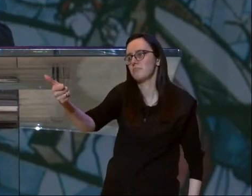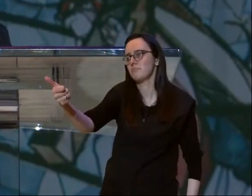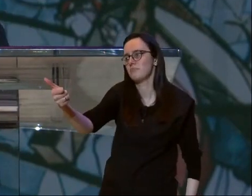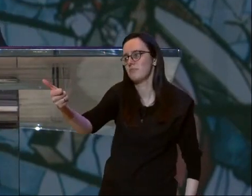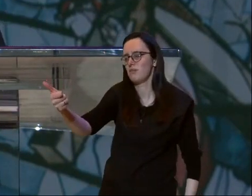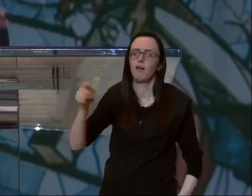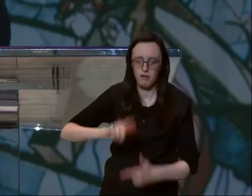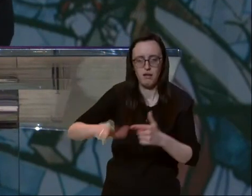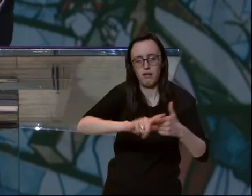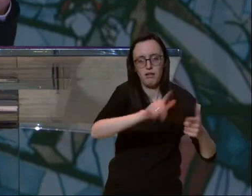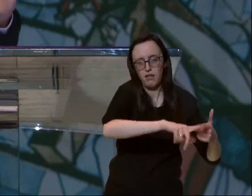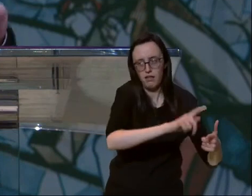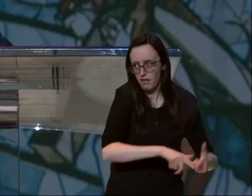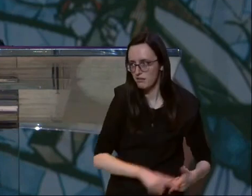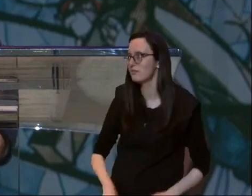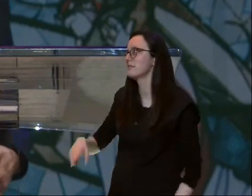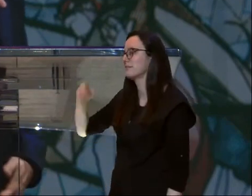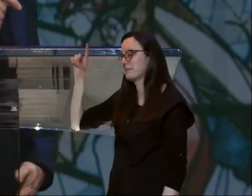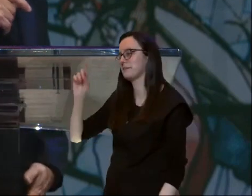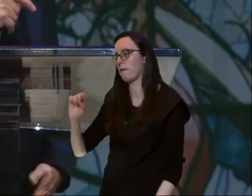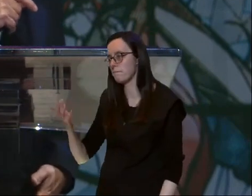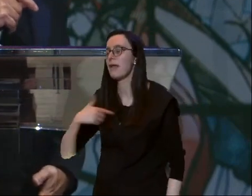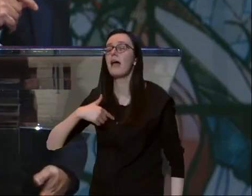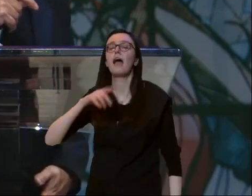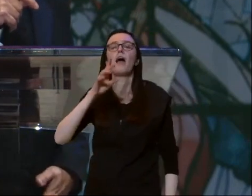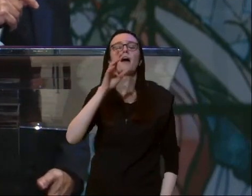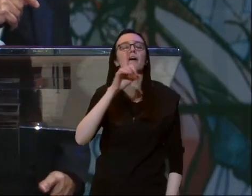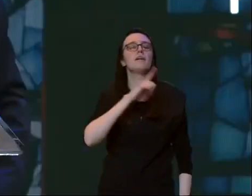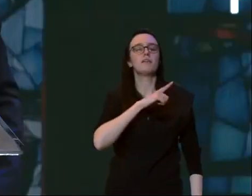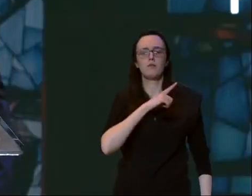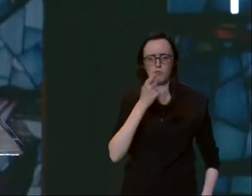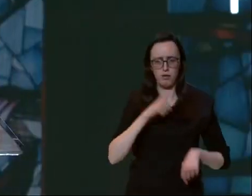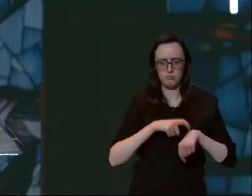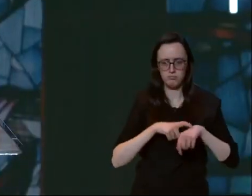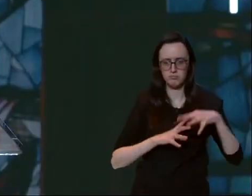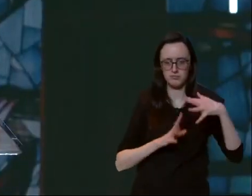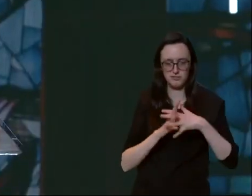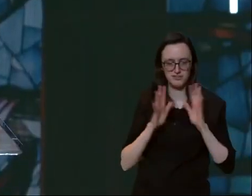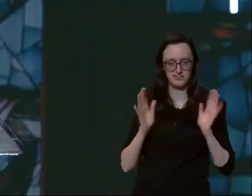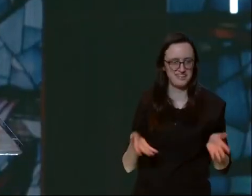Atendi um outro uma vez, num culto de oração, já acabou o horário?